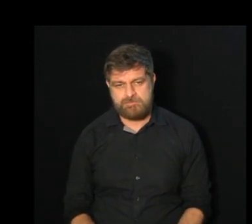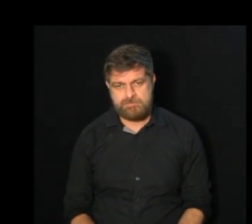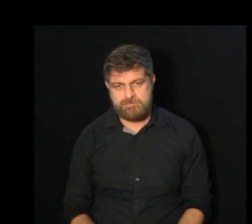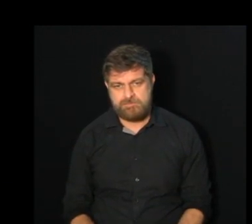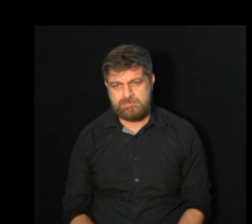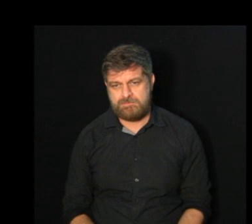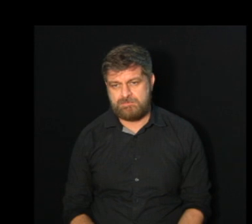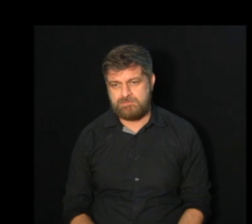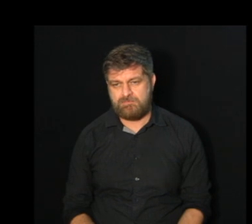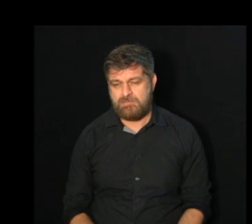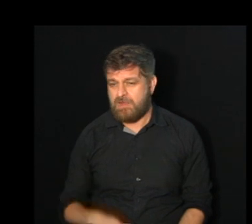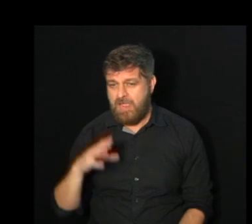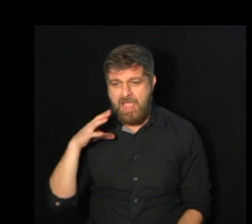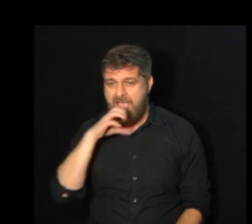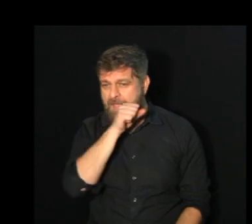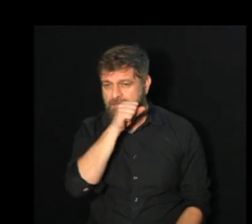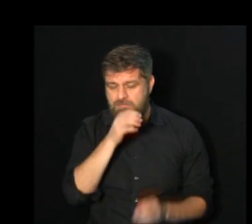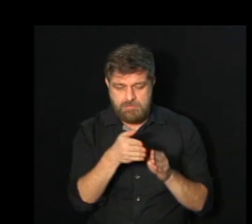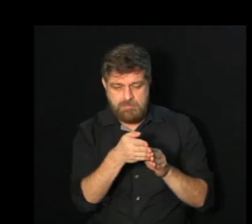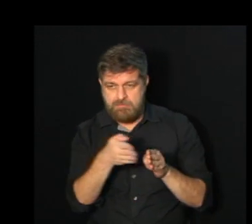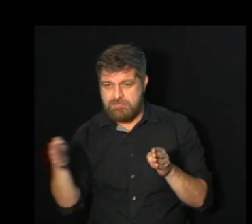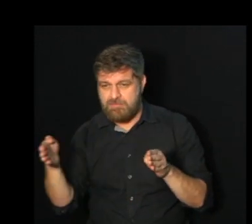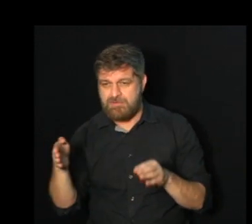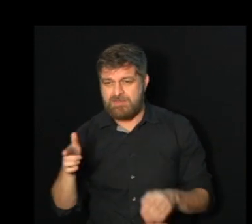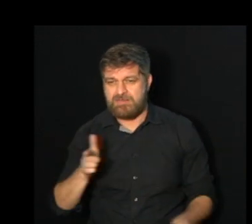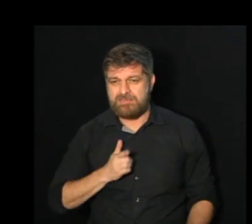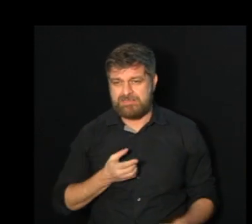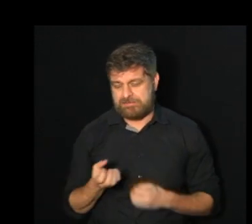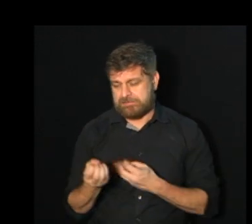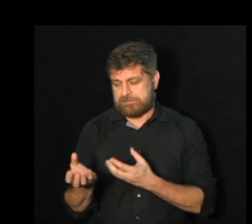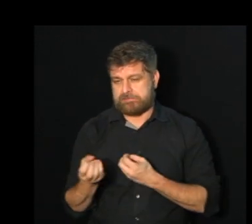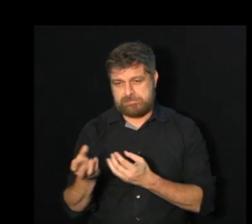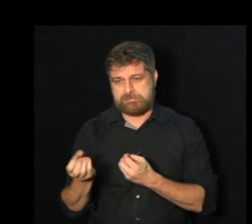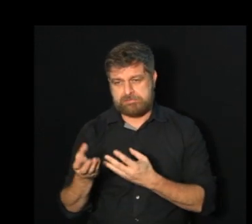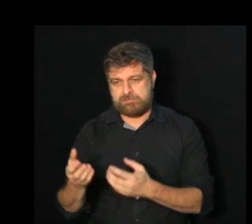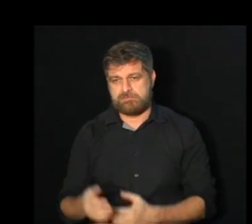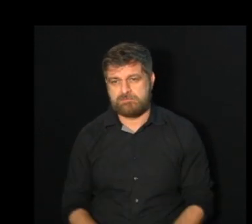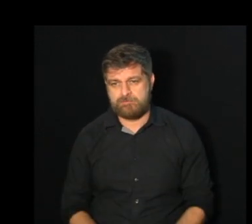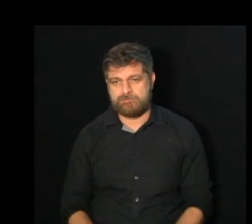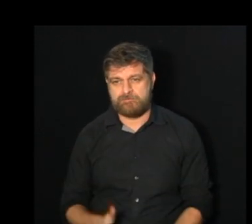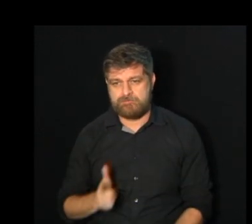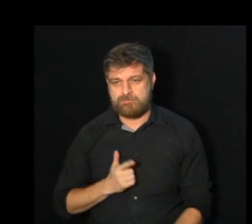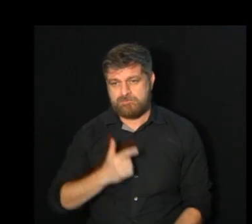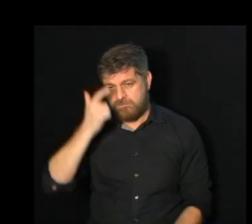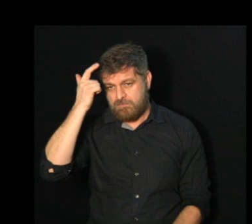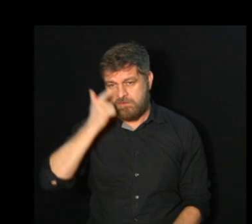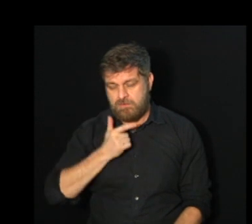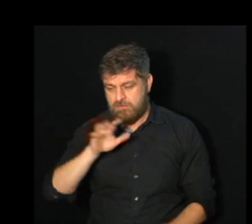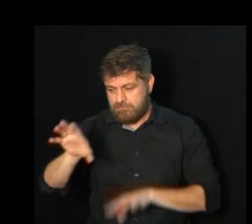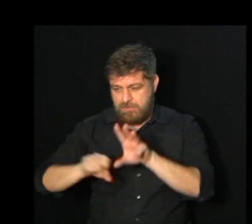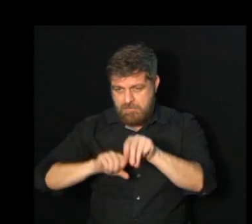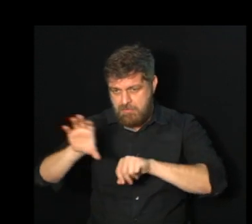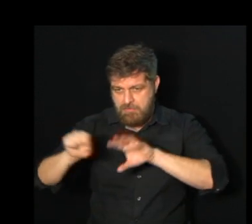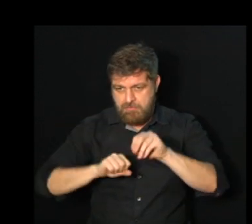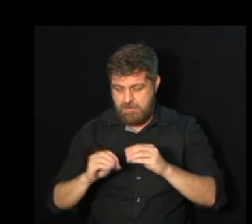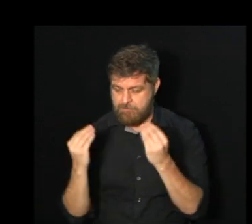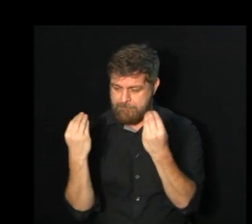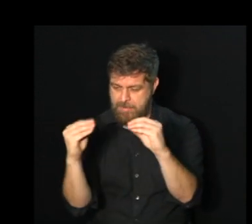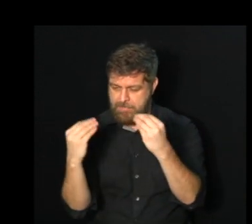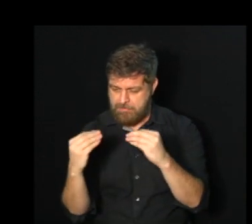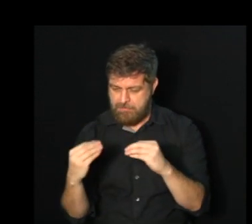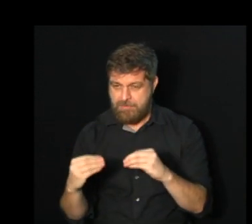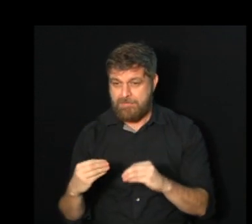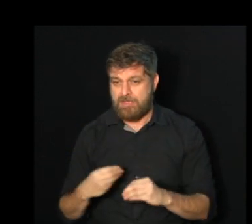Isso eu vou dar um realce rápido, né? Tem bastante informação aí, que eu só colecionei, é interessante a gente saber depois, se alguém